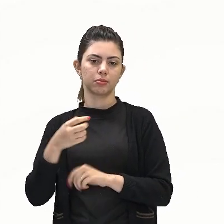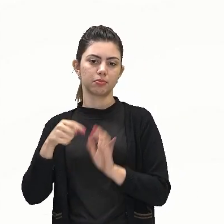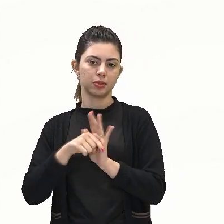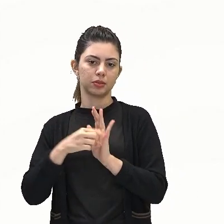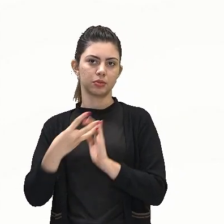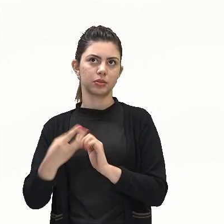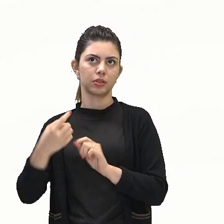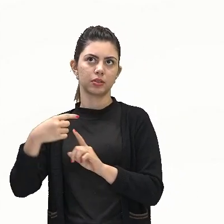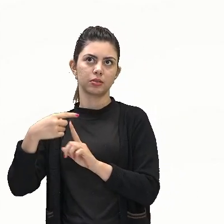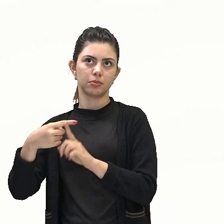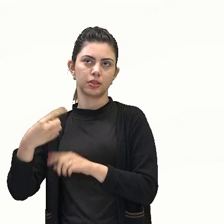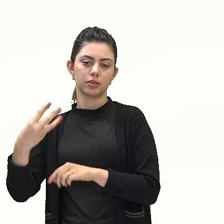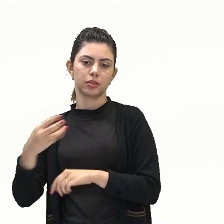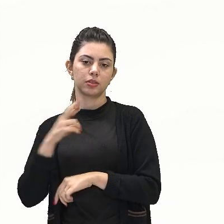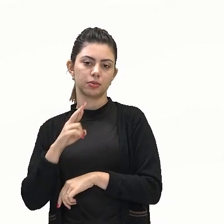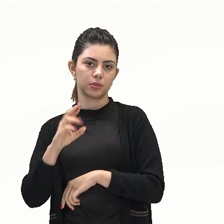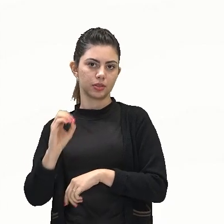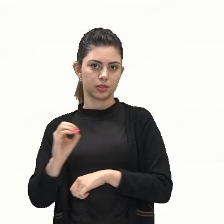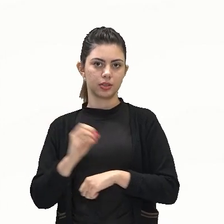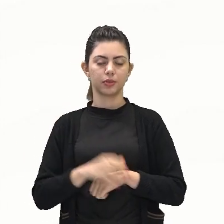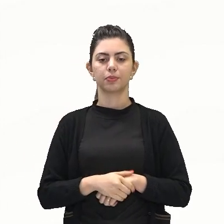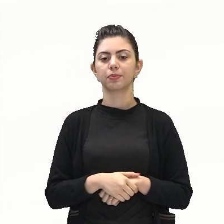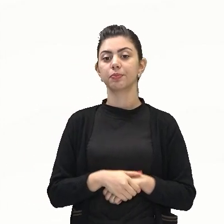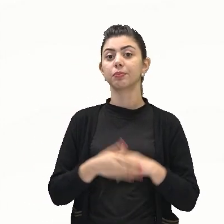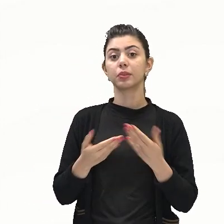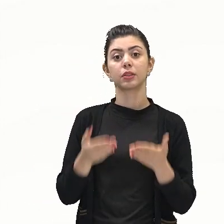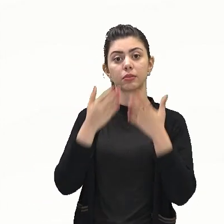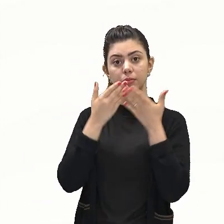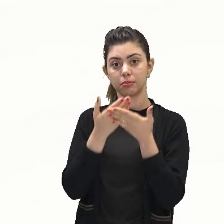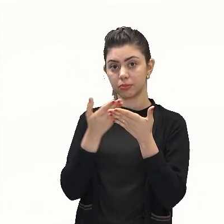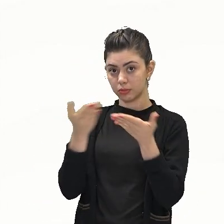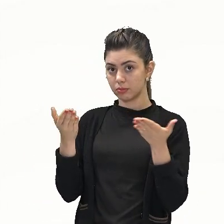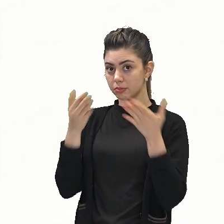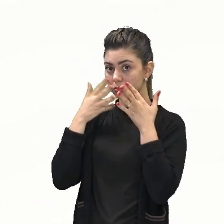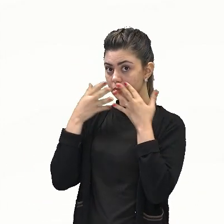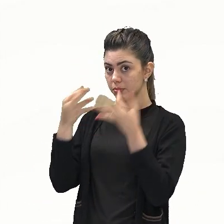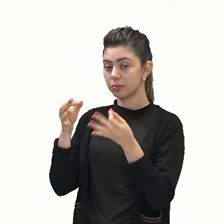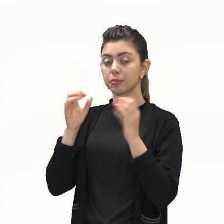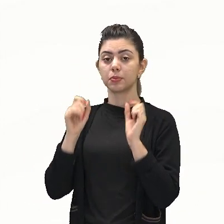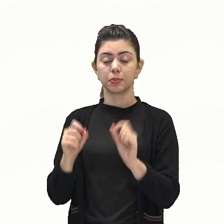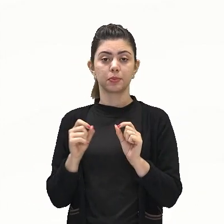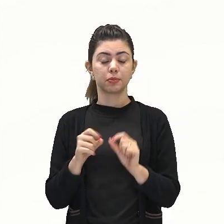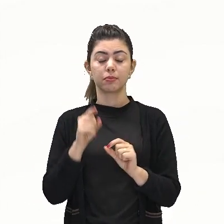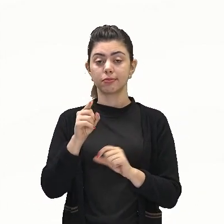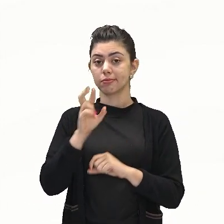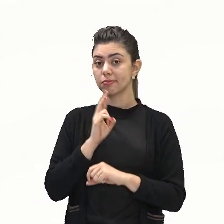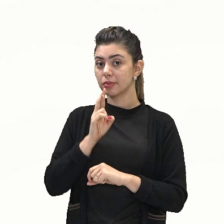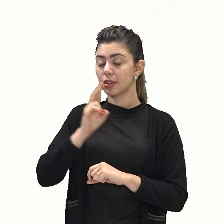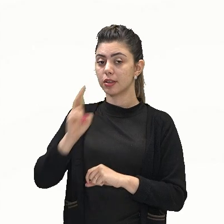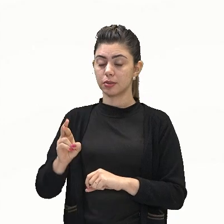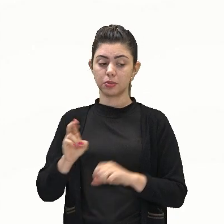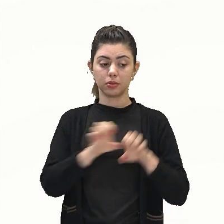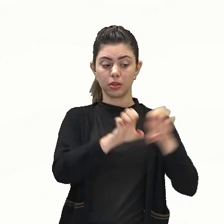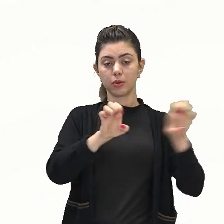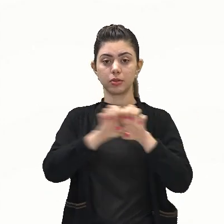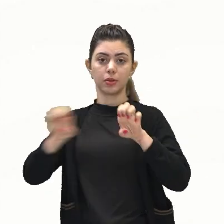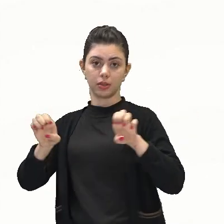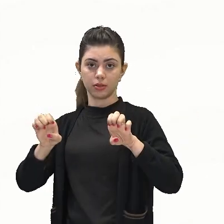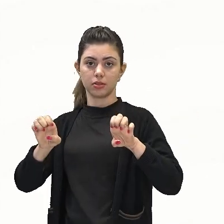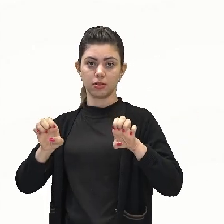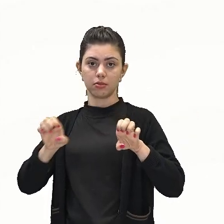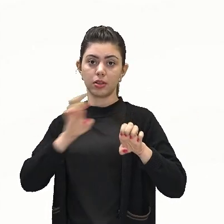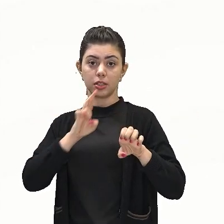3 realmente dá 0. Então, observe que, né, a solução tanto de um como o outro